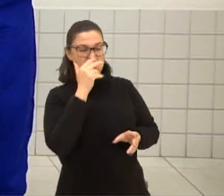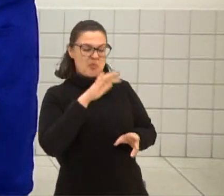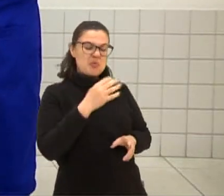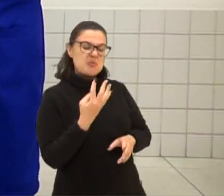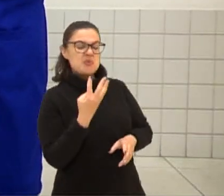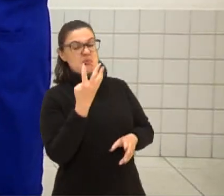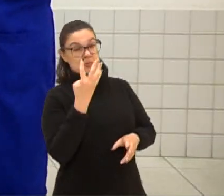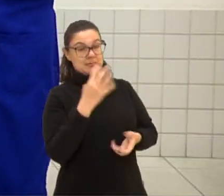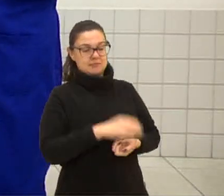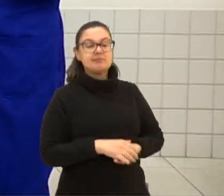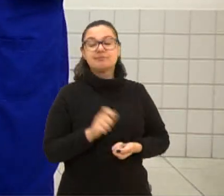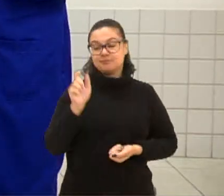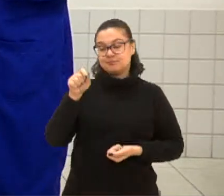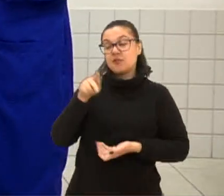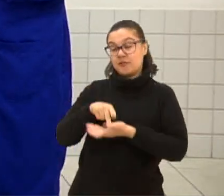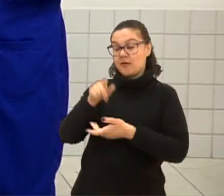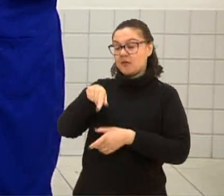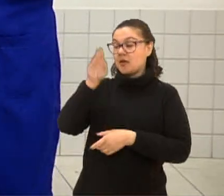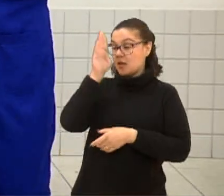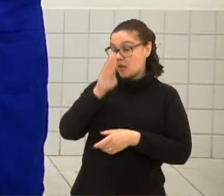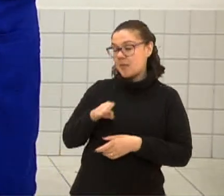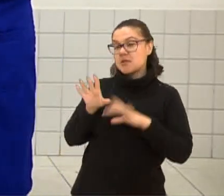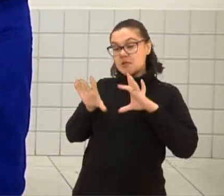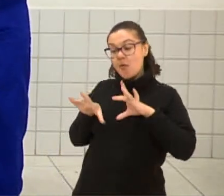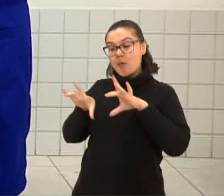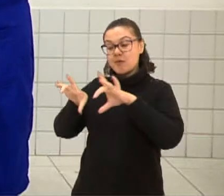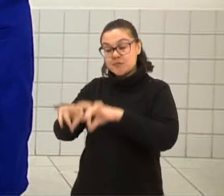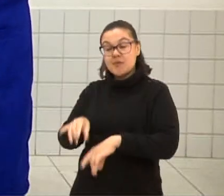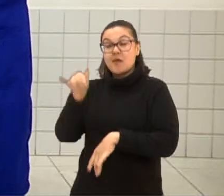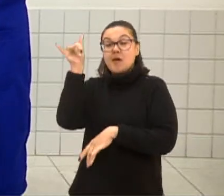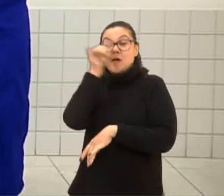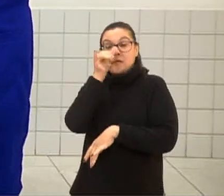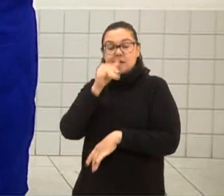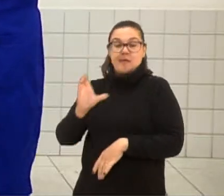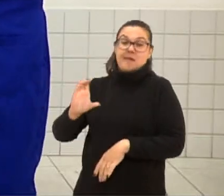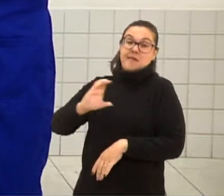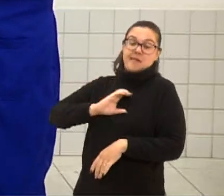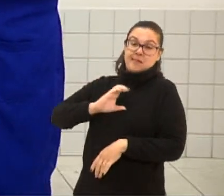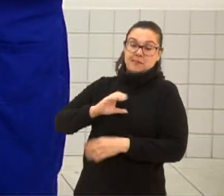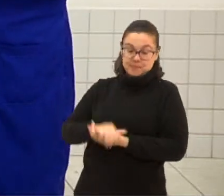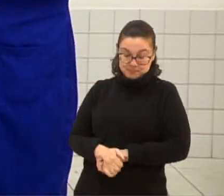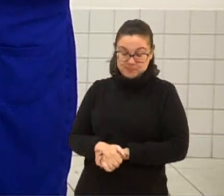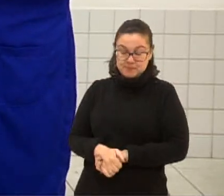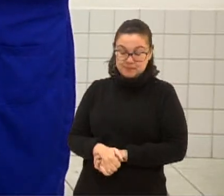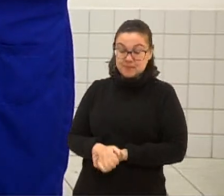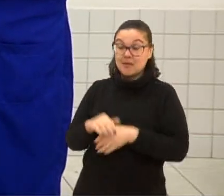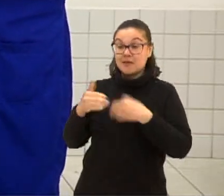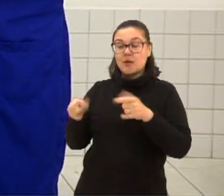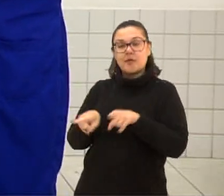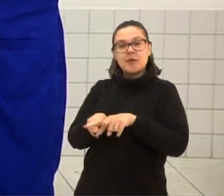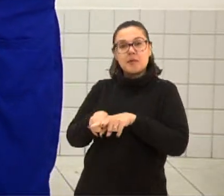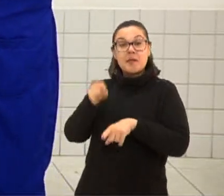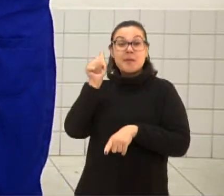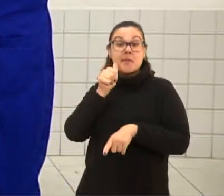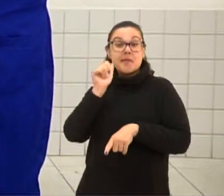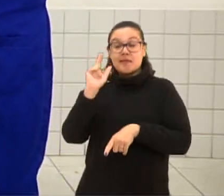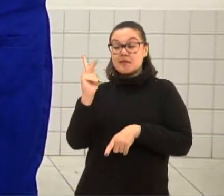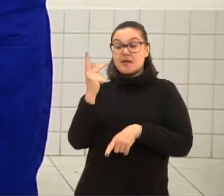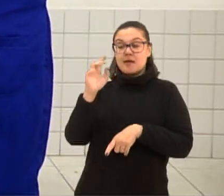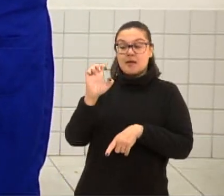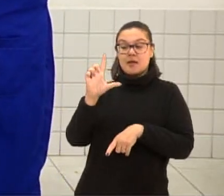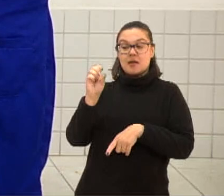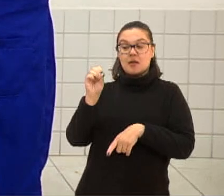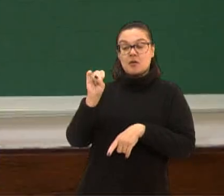4. Exatamente, tá? Que a gente falou do Brasil, da Austrália, da Itália, né? do da Canadá. Itália, exatamente. Bom, aqui também tem a Heloísa,